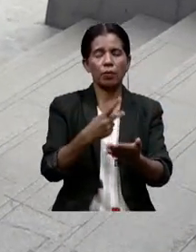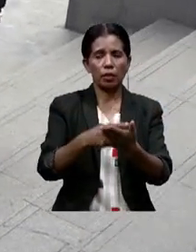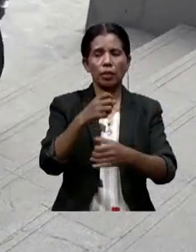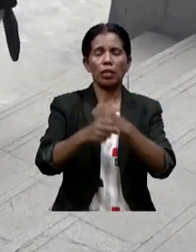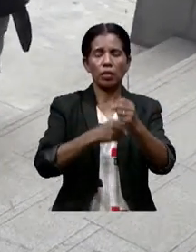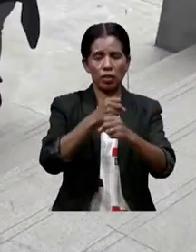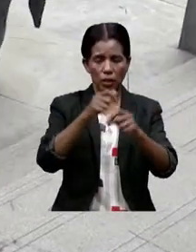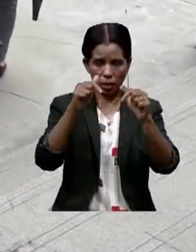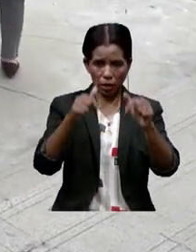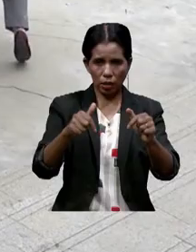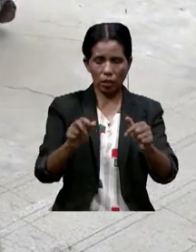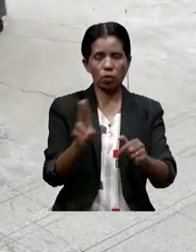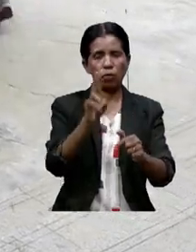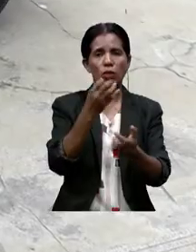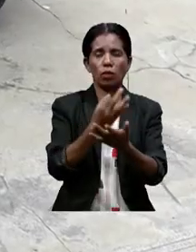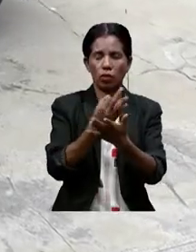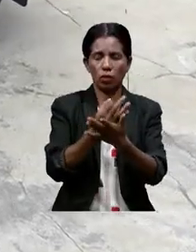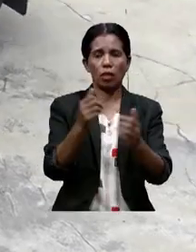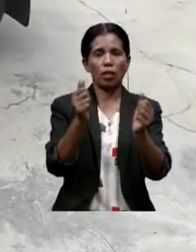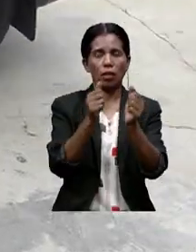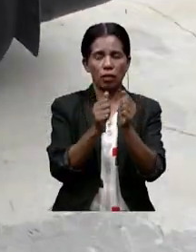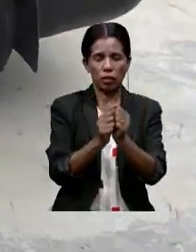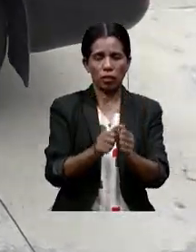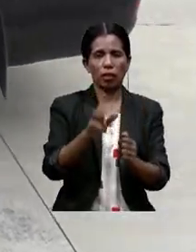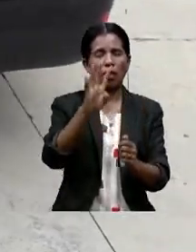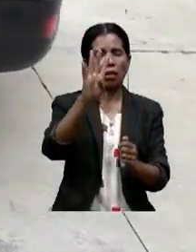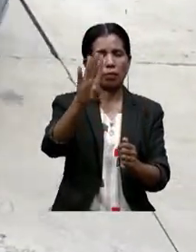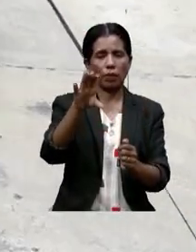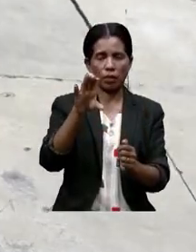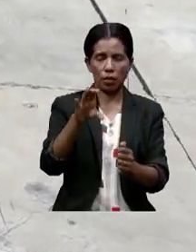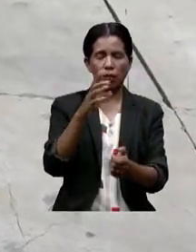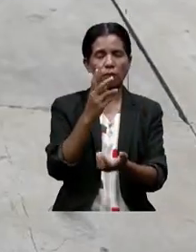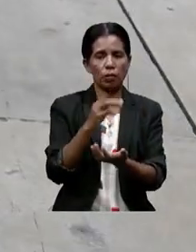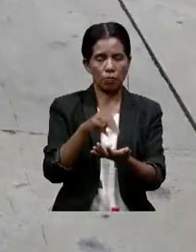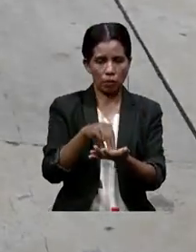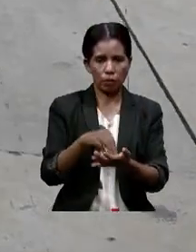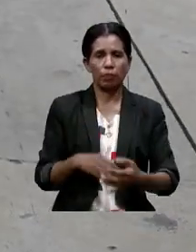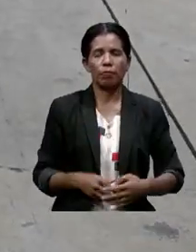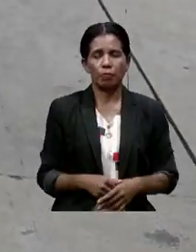ne, no se gasta orçamento montante tokon atus hatresen. Matheus Romário, Adair Ximenes, GMN.